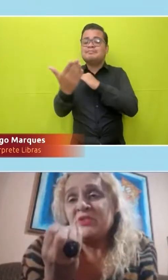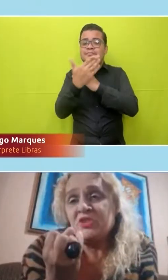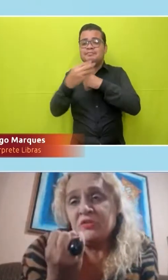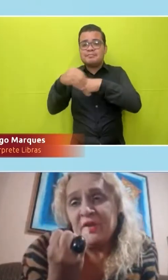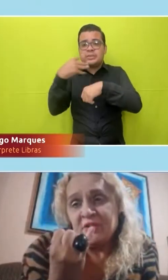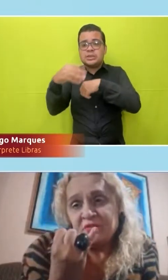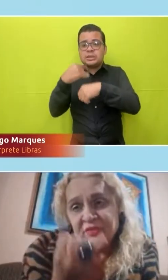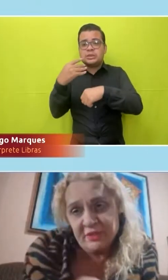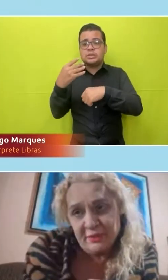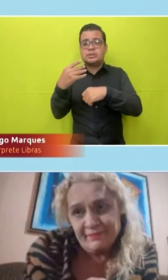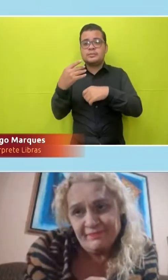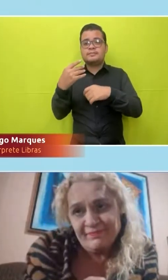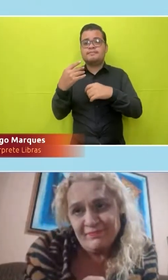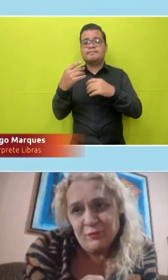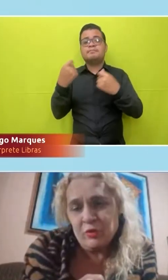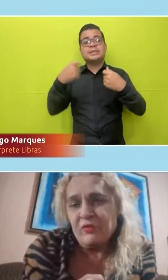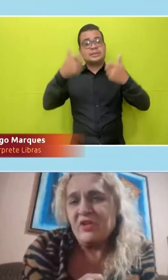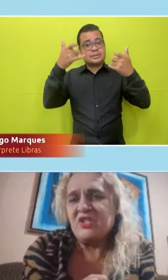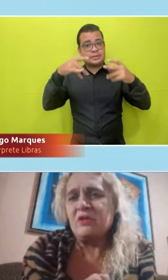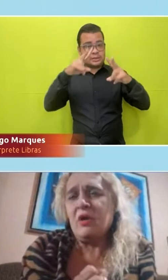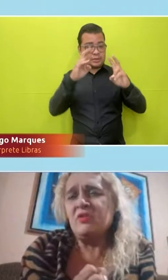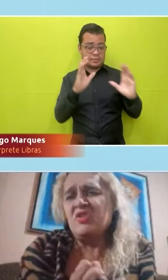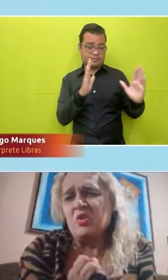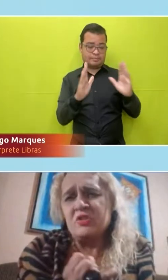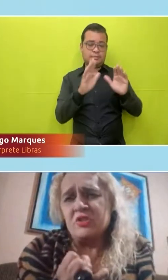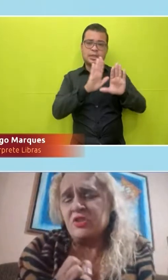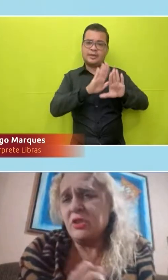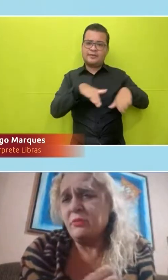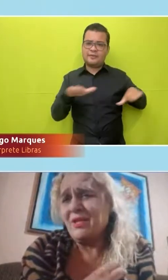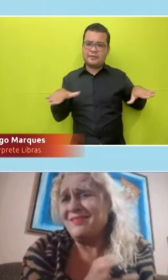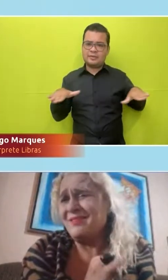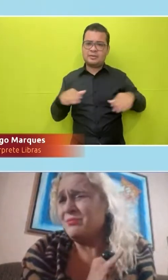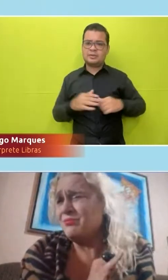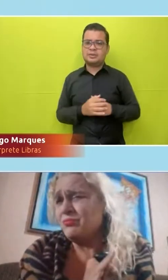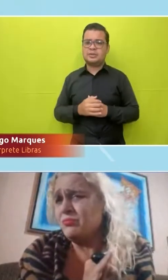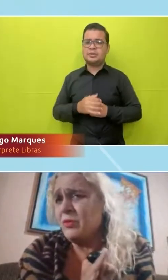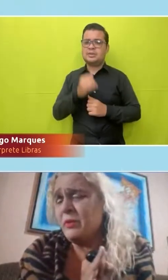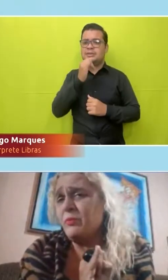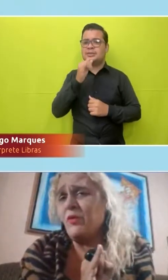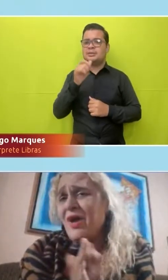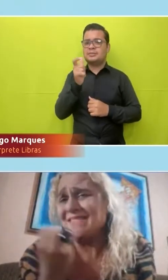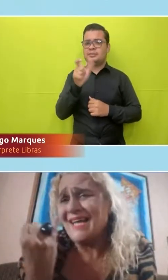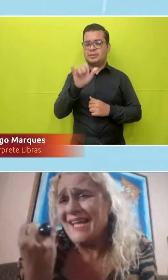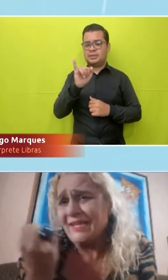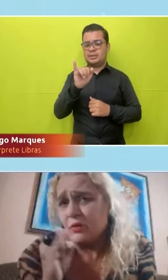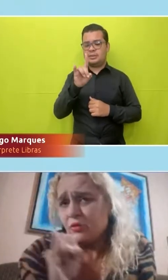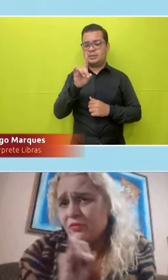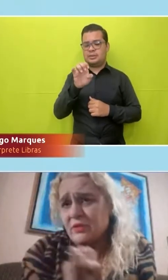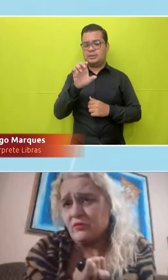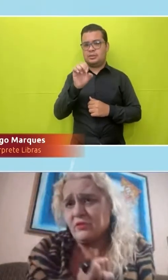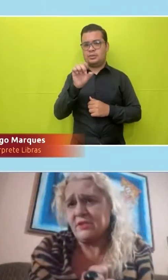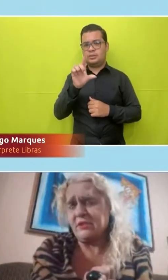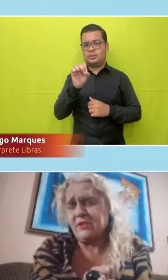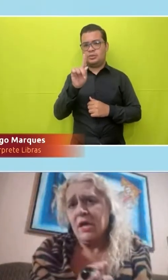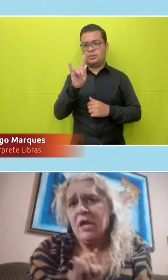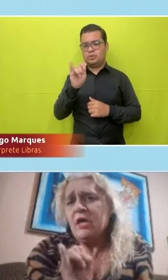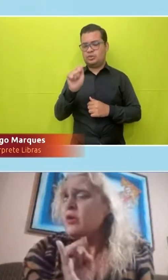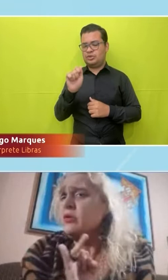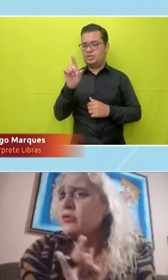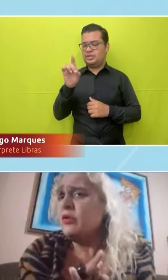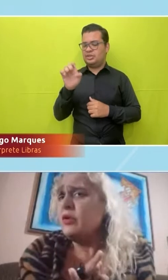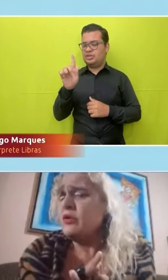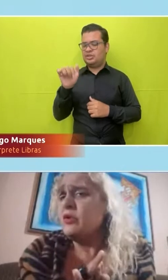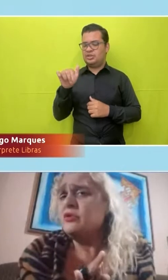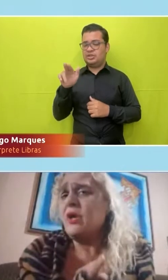dá para a gente não falar de infância. Quando eu vejo aí tal de ideologia de gênero, me dá até essa careta que eu estou fazendo com vocês. E